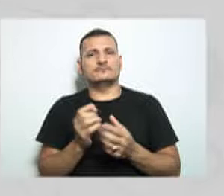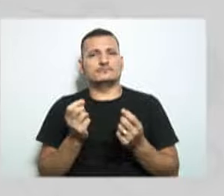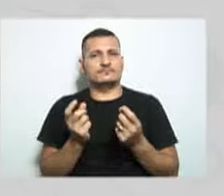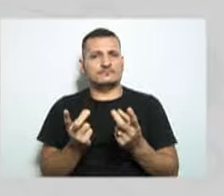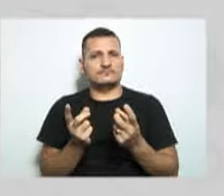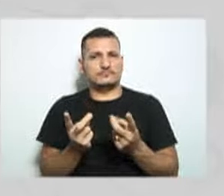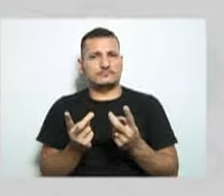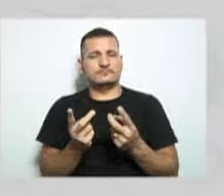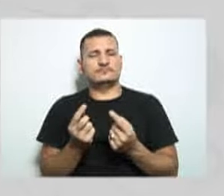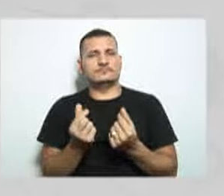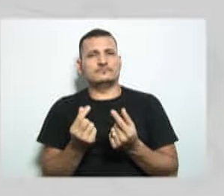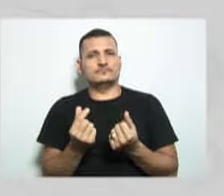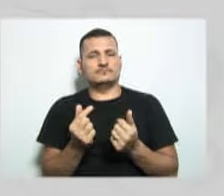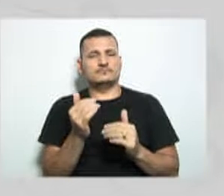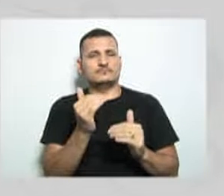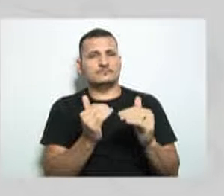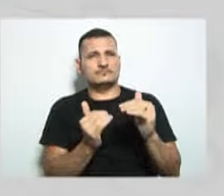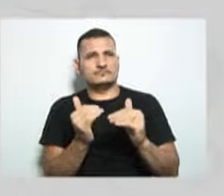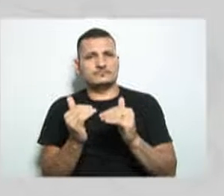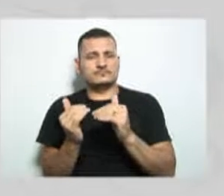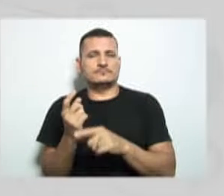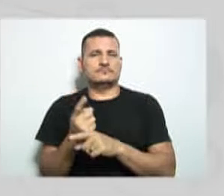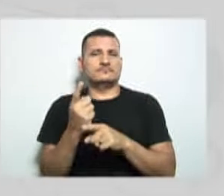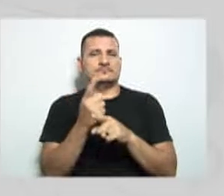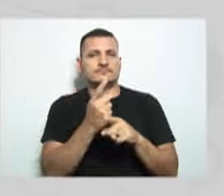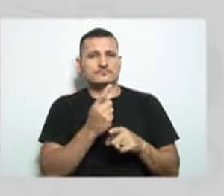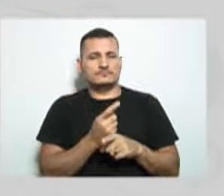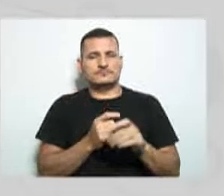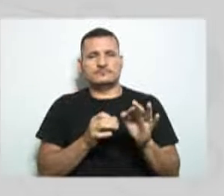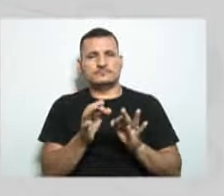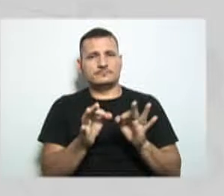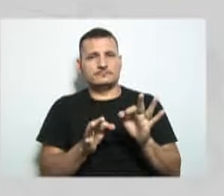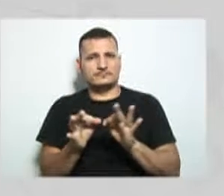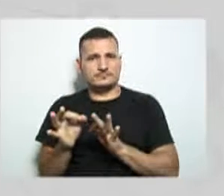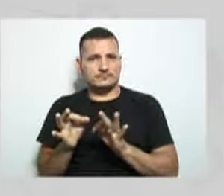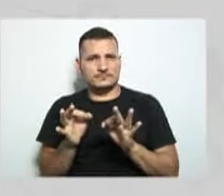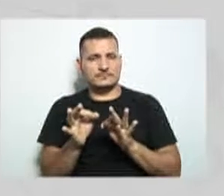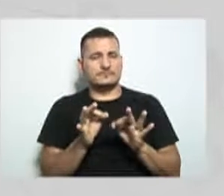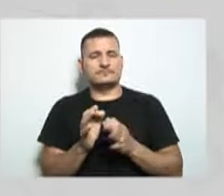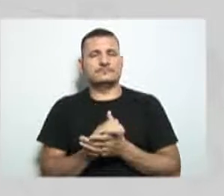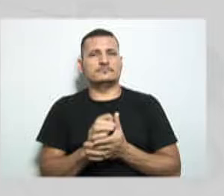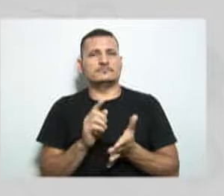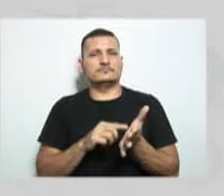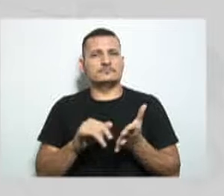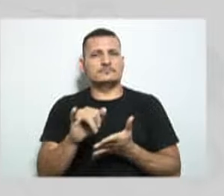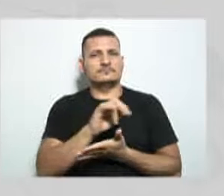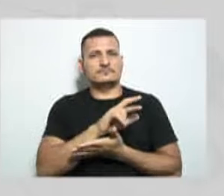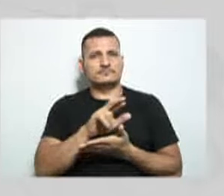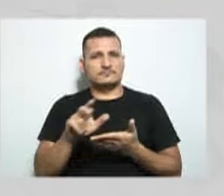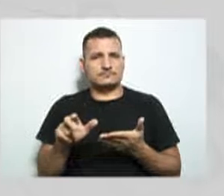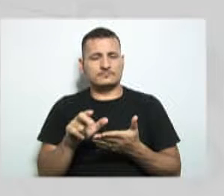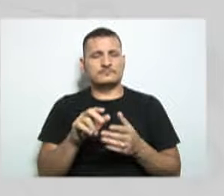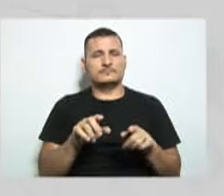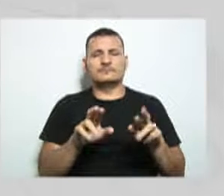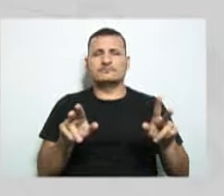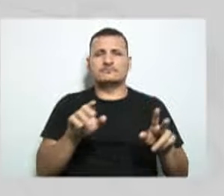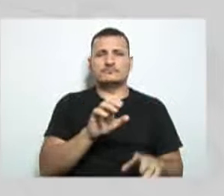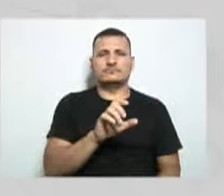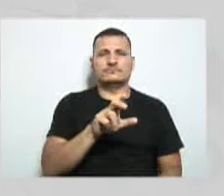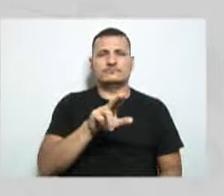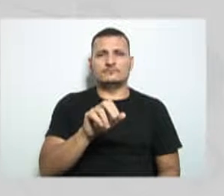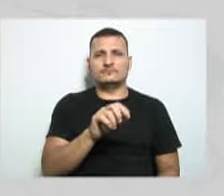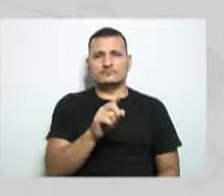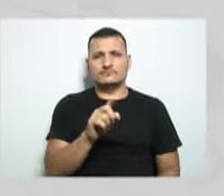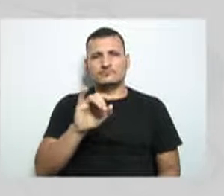custeio e ponto de equilíbrio, identificar planejamento tributário e distinguir elisão de elusão e